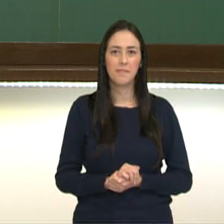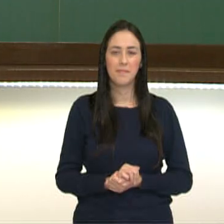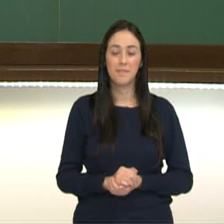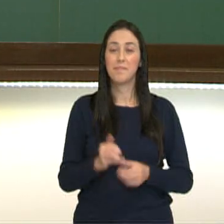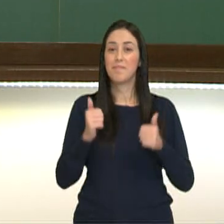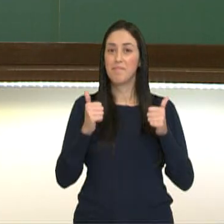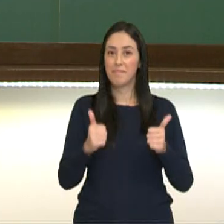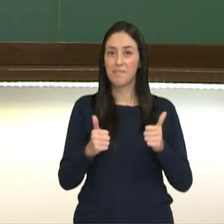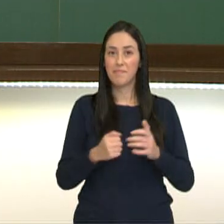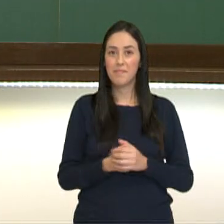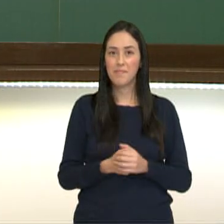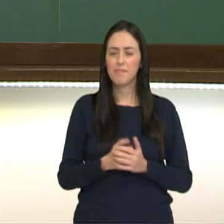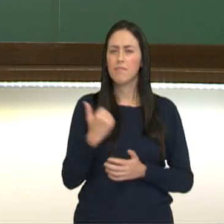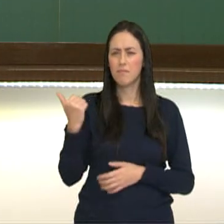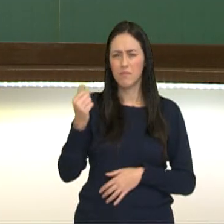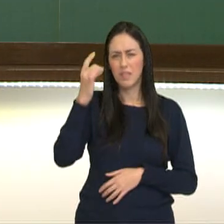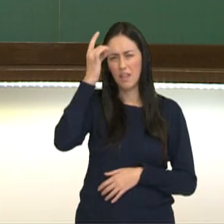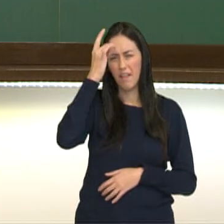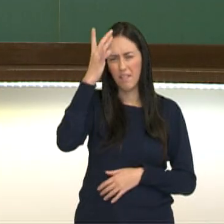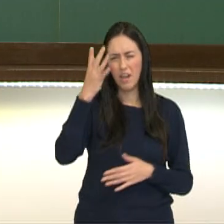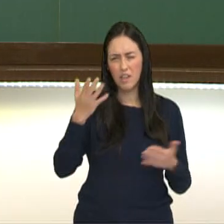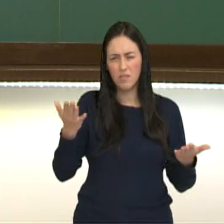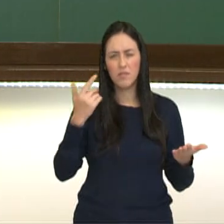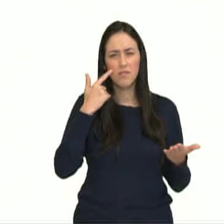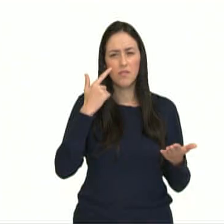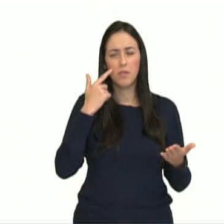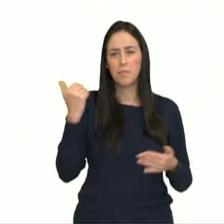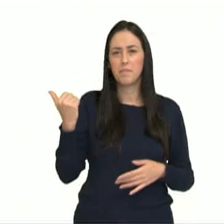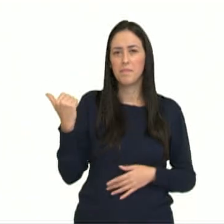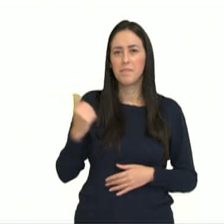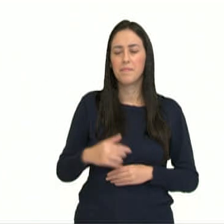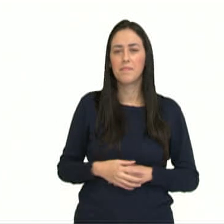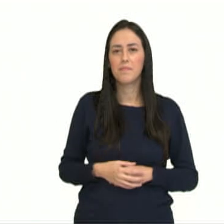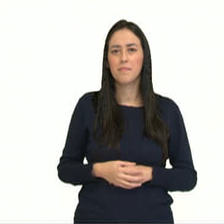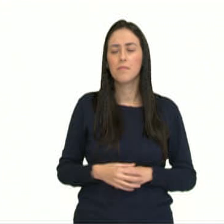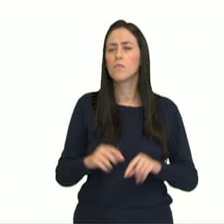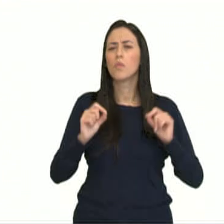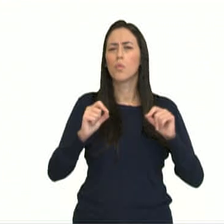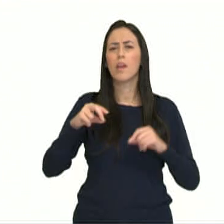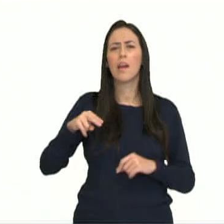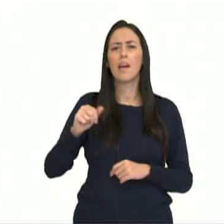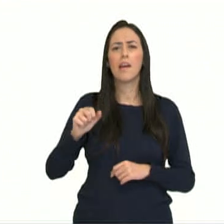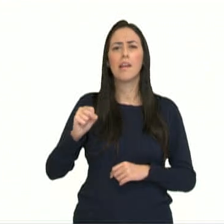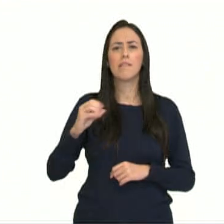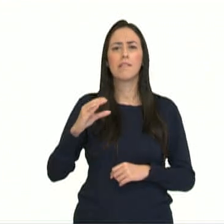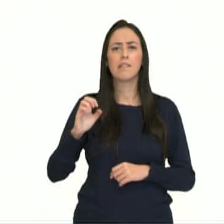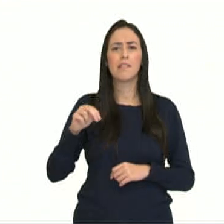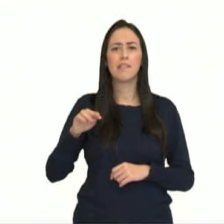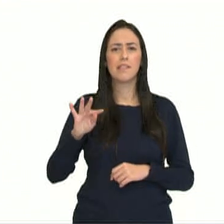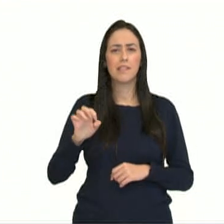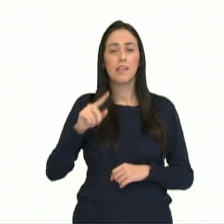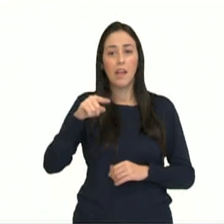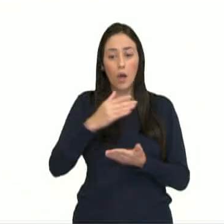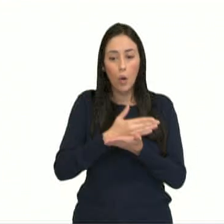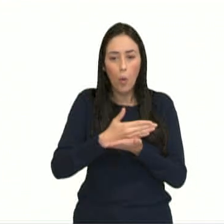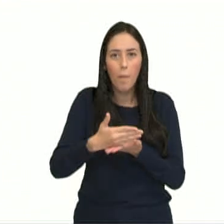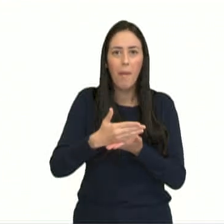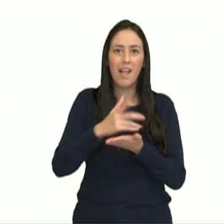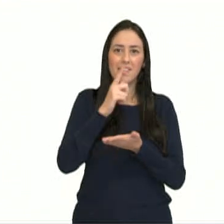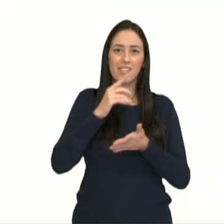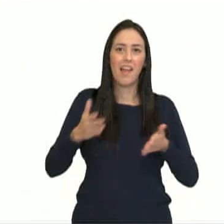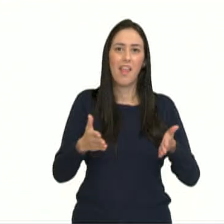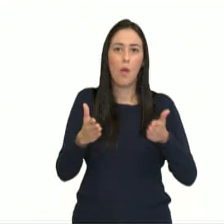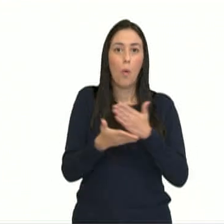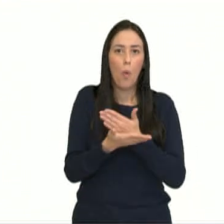Muito bem, essa estava fácil. Confere aqui na tela a resposta para você, ó. Então, o que é a nascente? Local onde se inicia um curso de água, é onde começa um